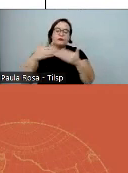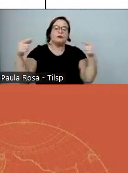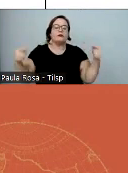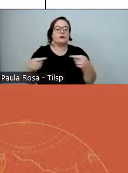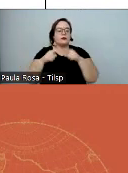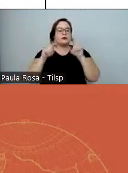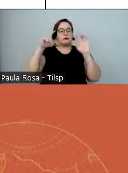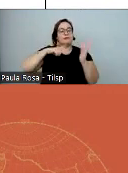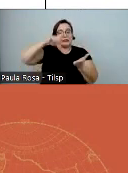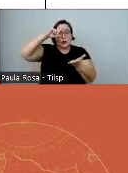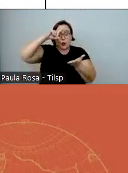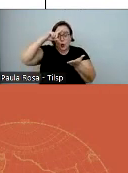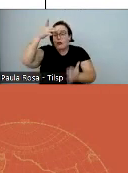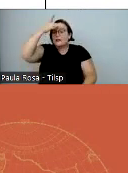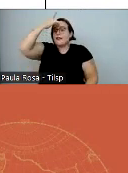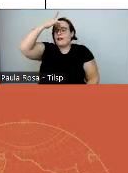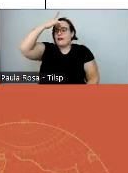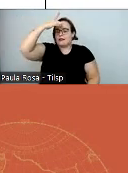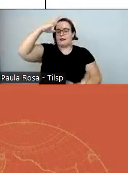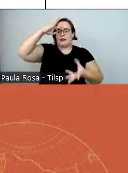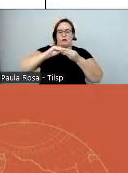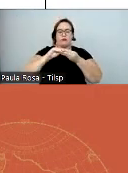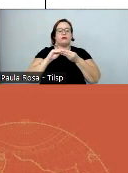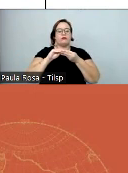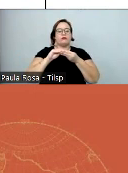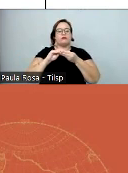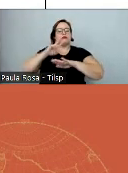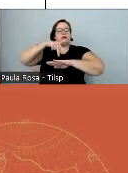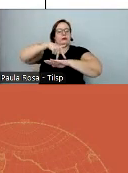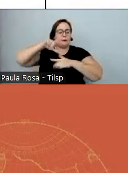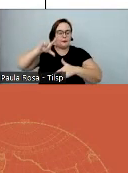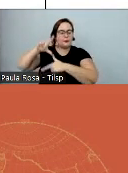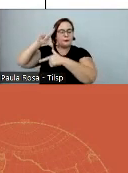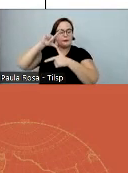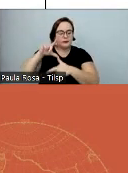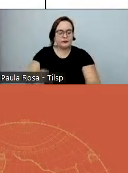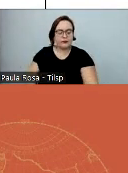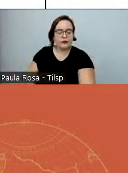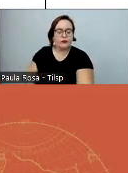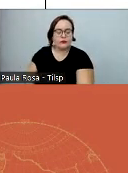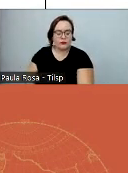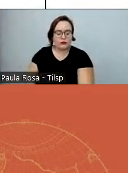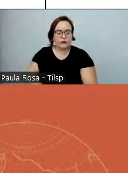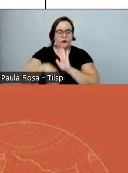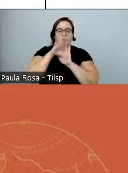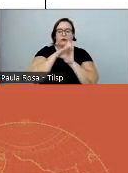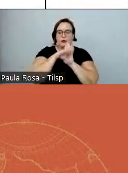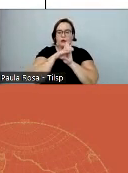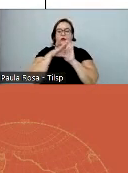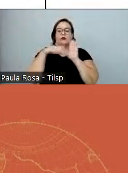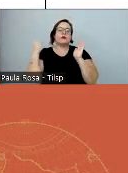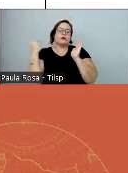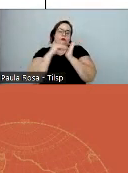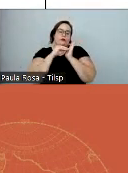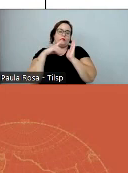consciência Eu acho do lugar da América Latina na produção tanto na produção conceitual né a que eu tô colocando a série